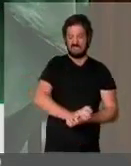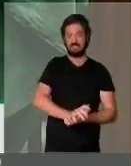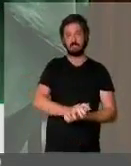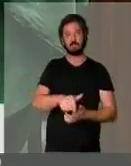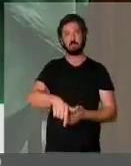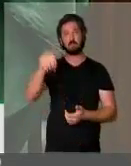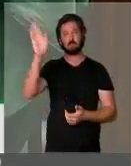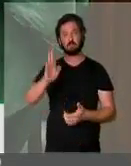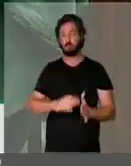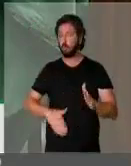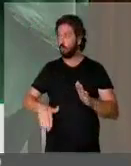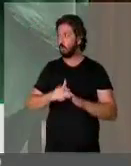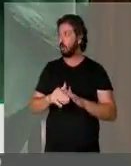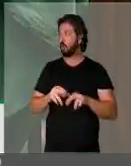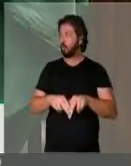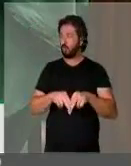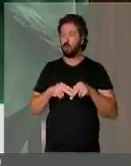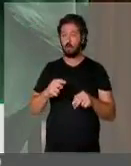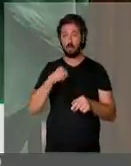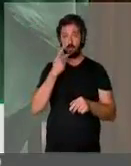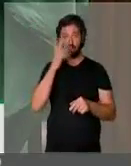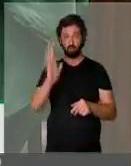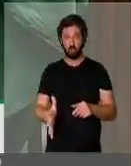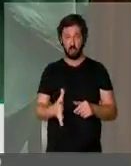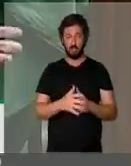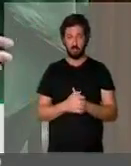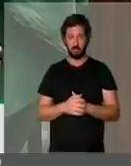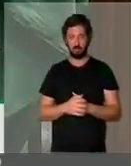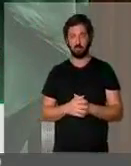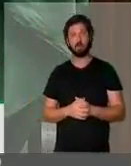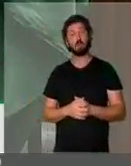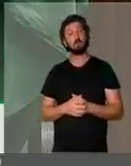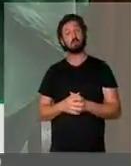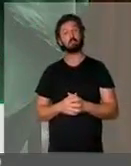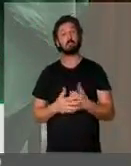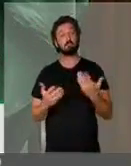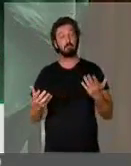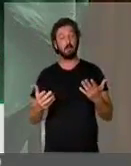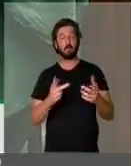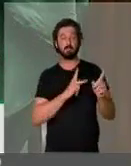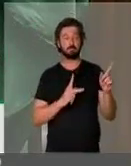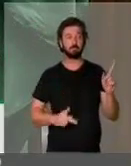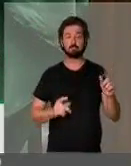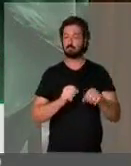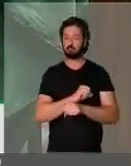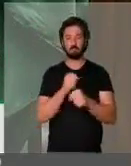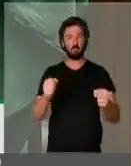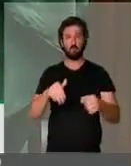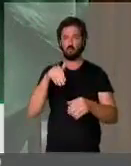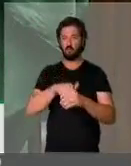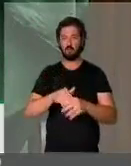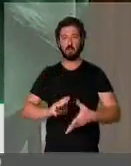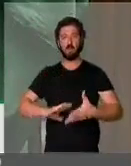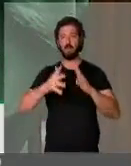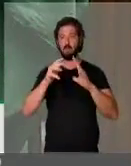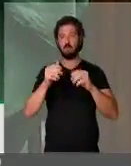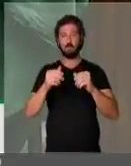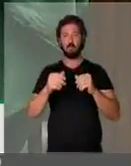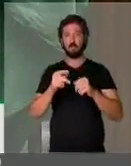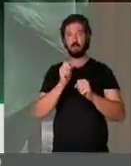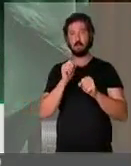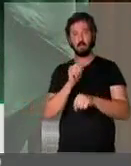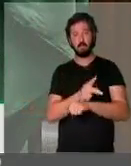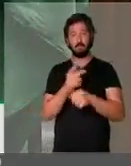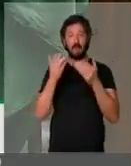país por todas essas mazelas que eu já elenquei aqui. Por esse motivo, senhor presidente, é impossível votar uma reforma da Previdência como ela está